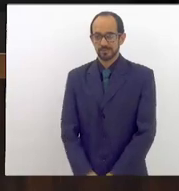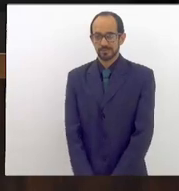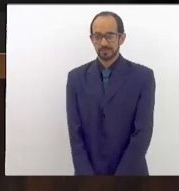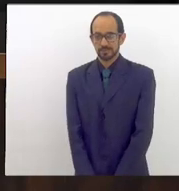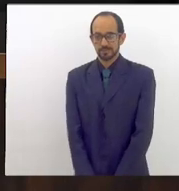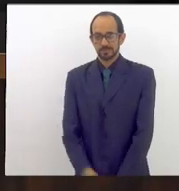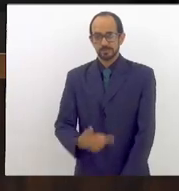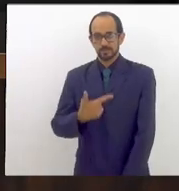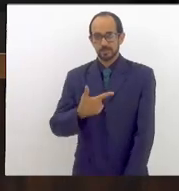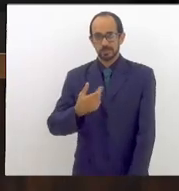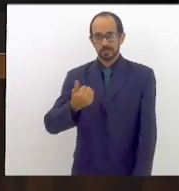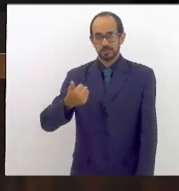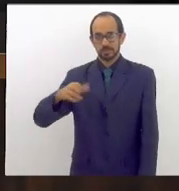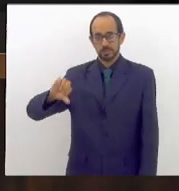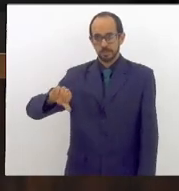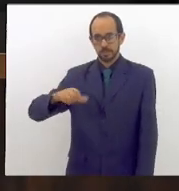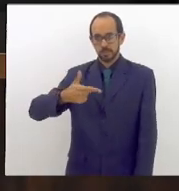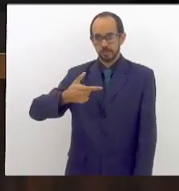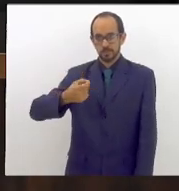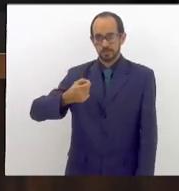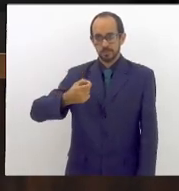2019 2023